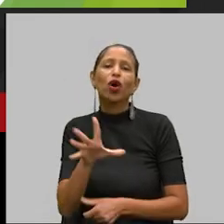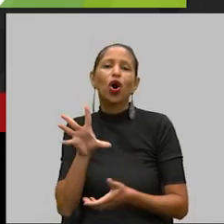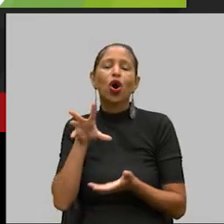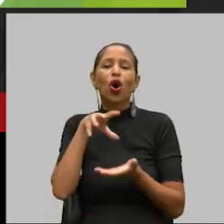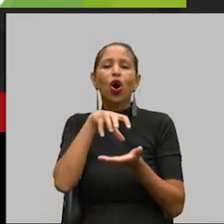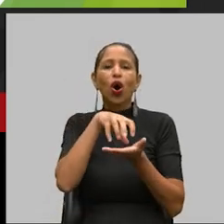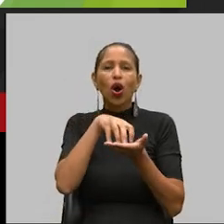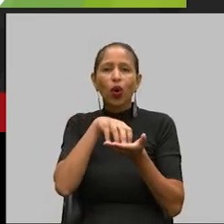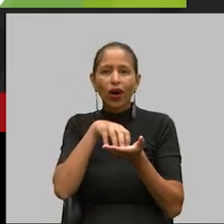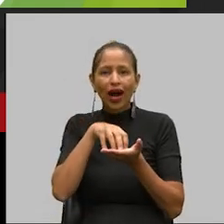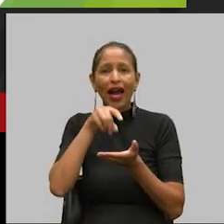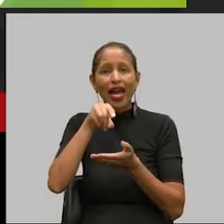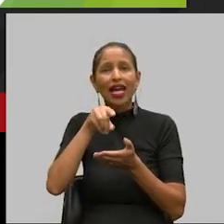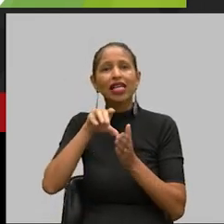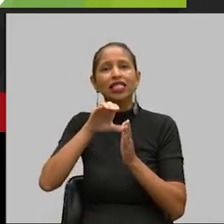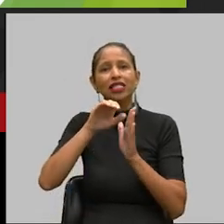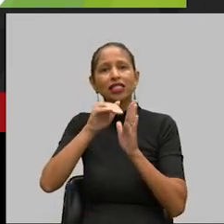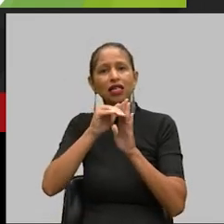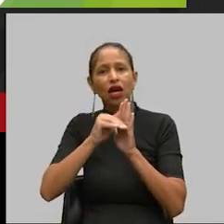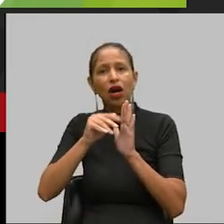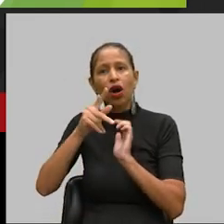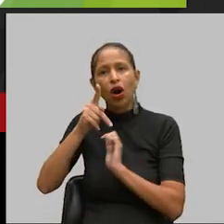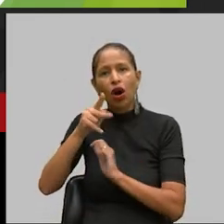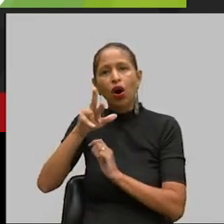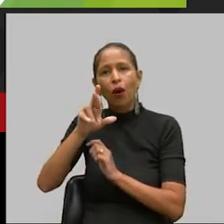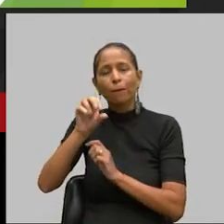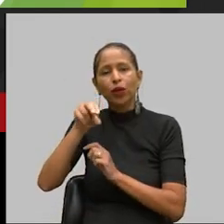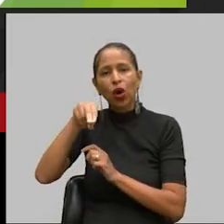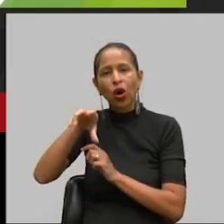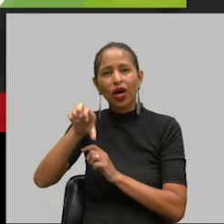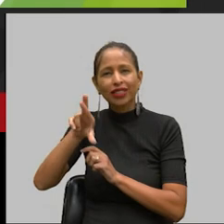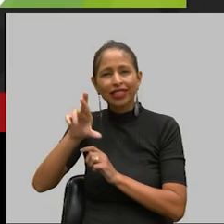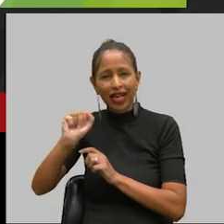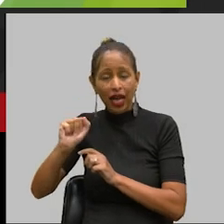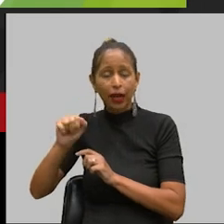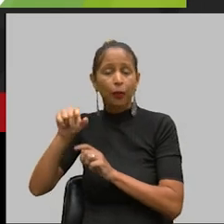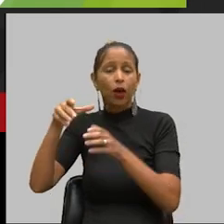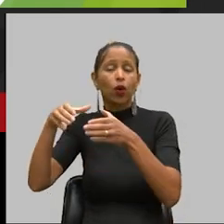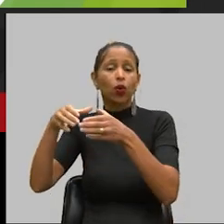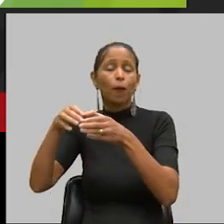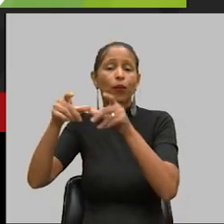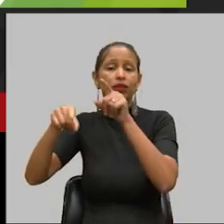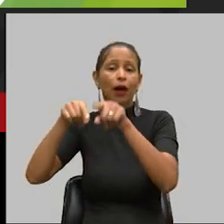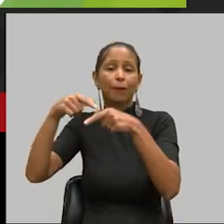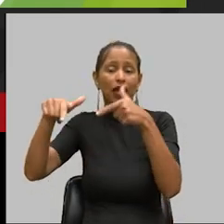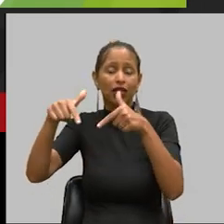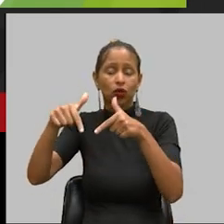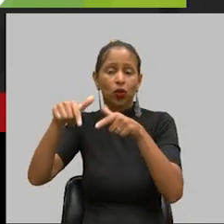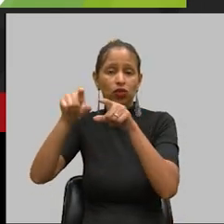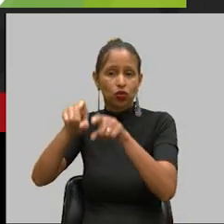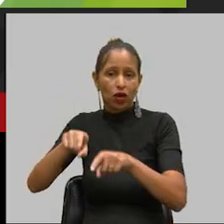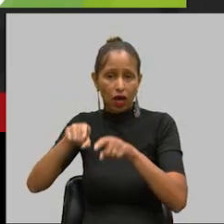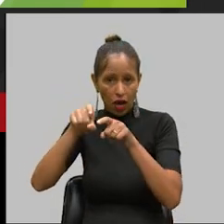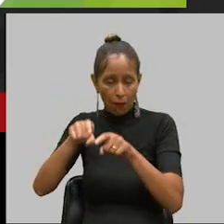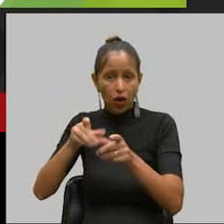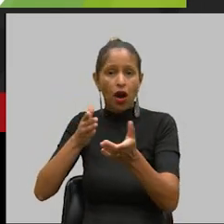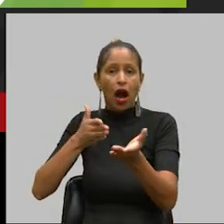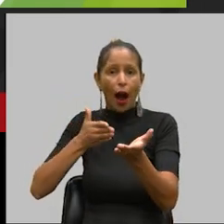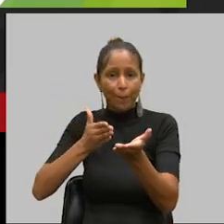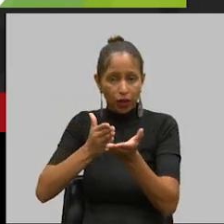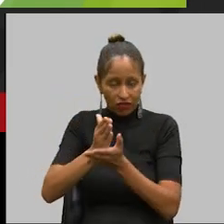o pronera como uma necessidade básica da classe trabalhadora do campo então já foi aprovado